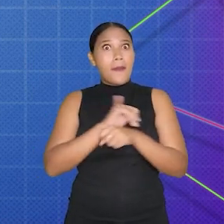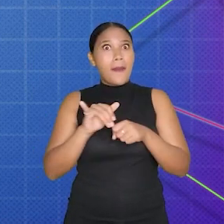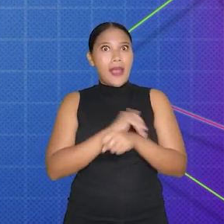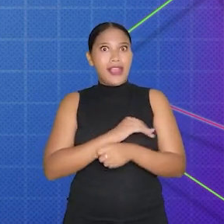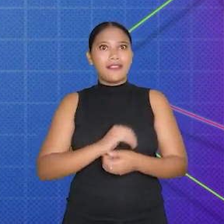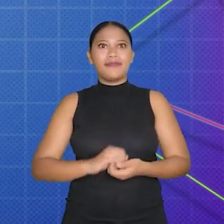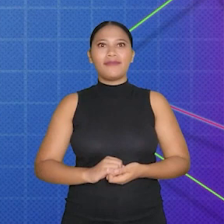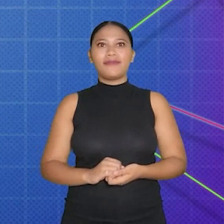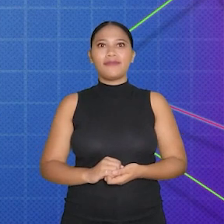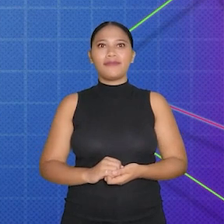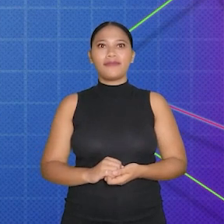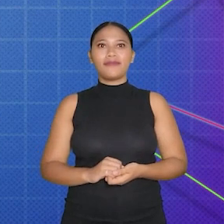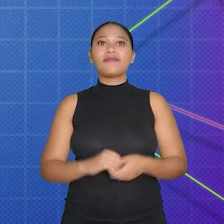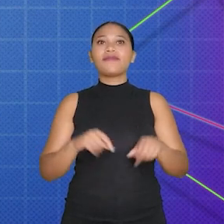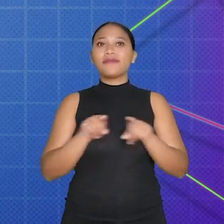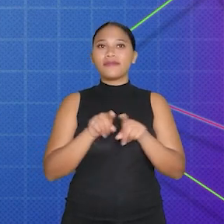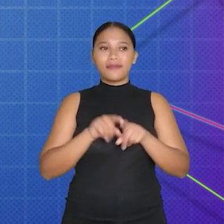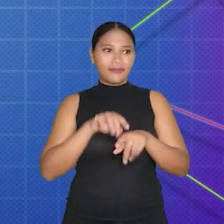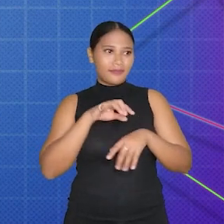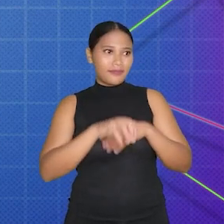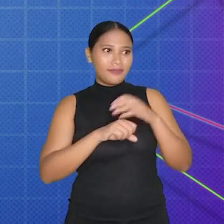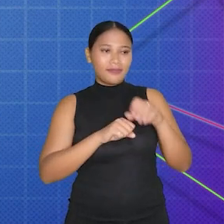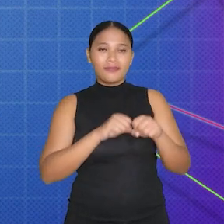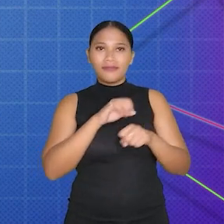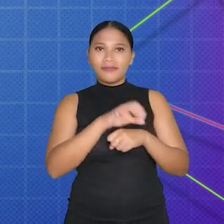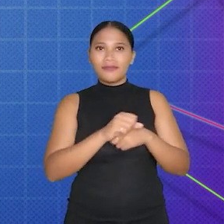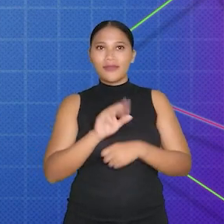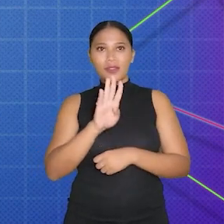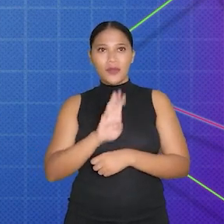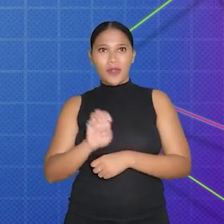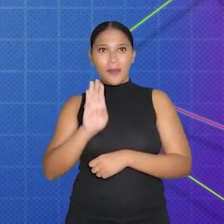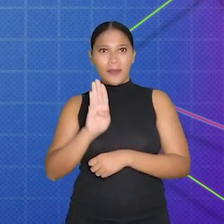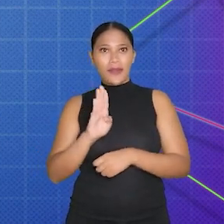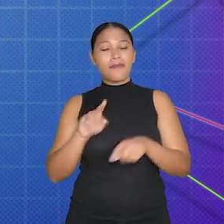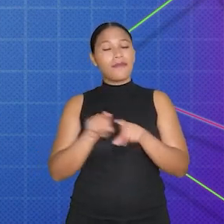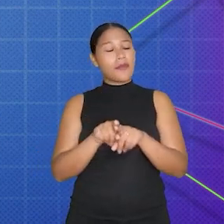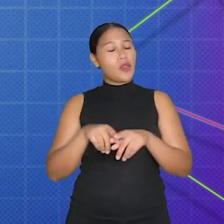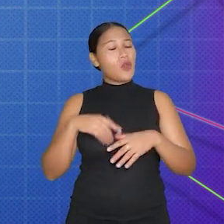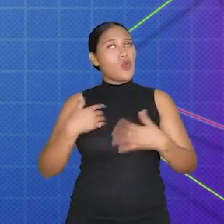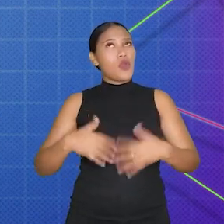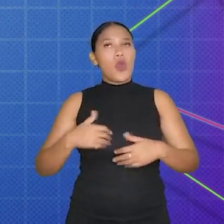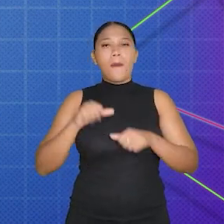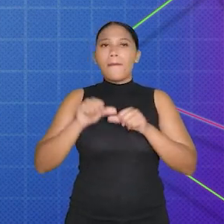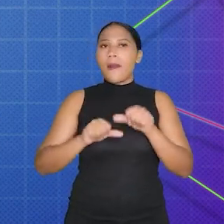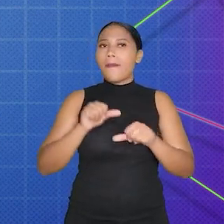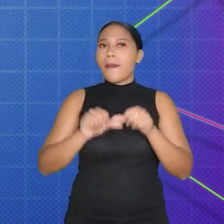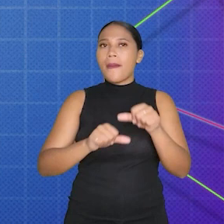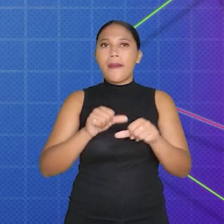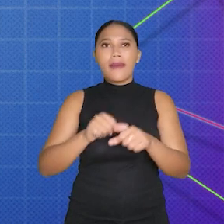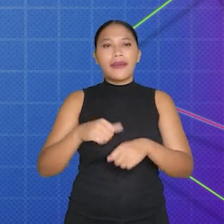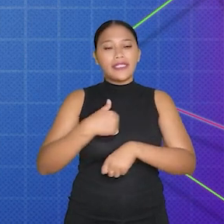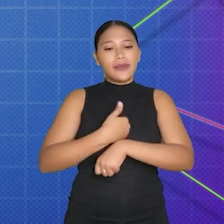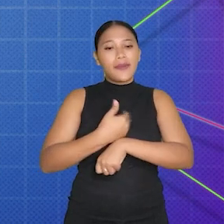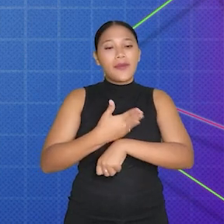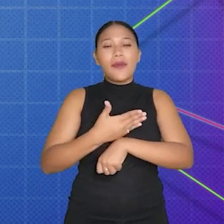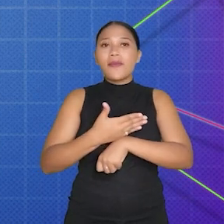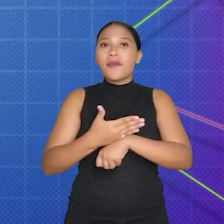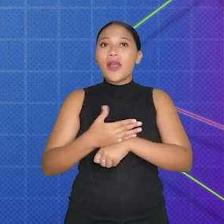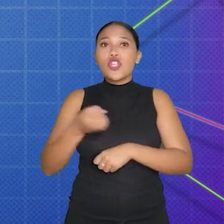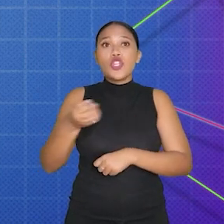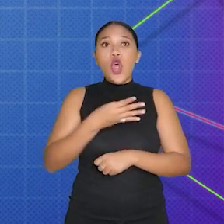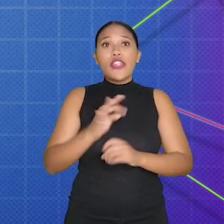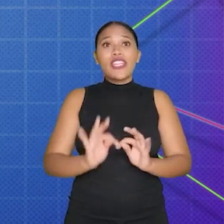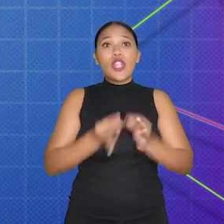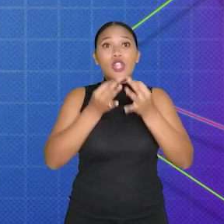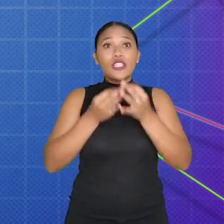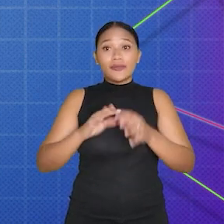em recursos do que nunca. A navegação na World Wide Web continua evoluindo e mudando constantemente à medida que